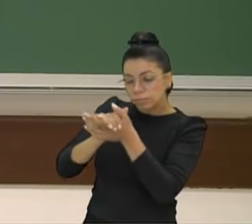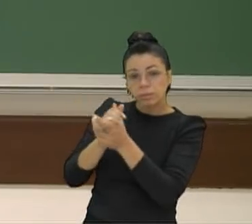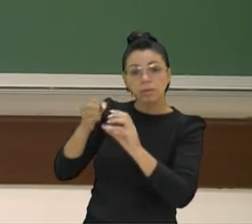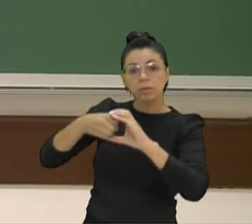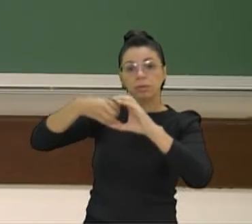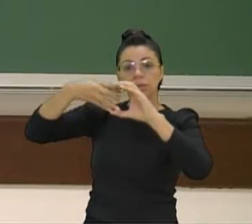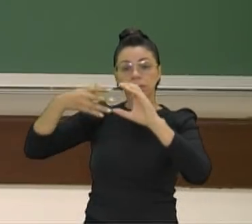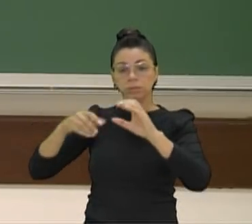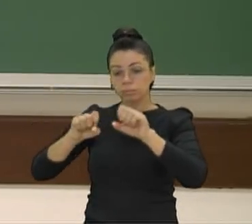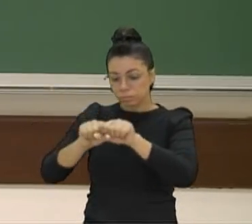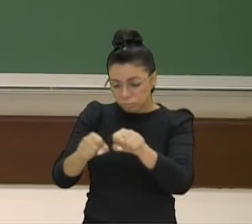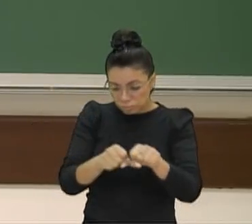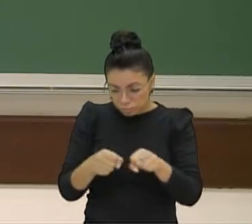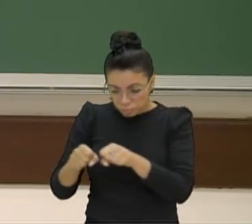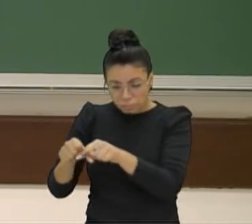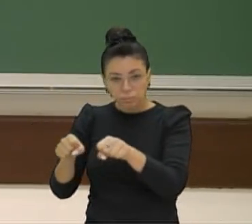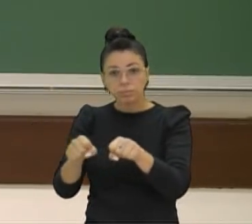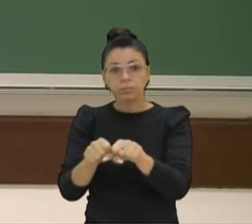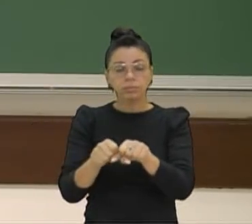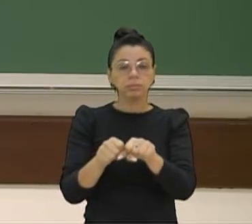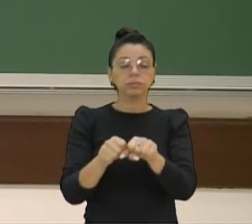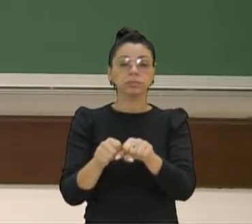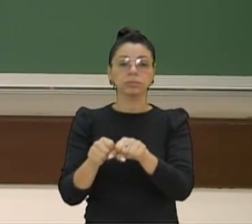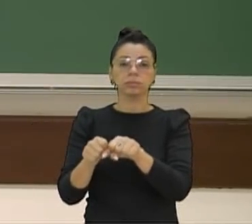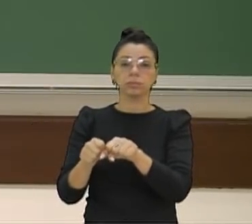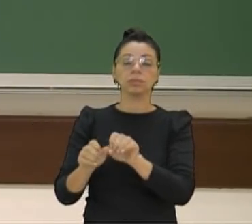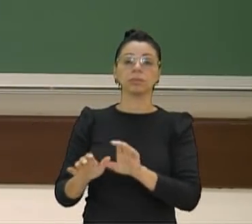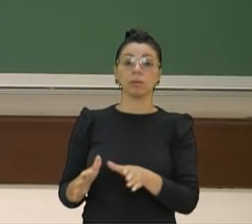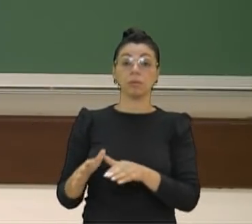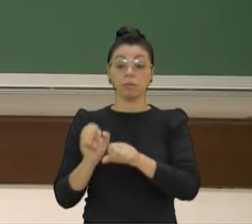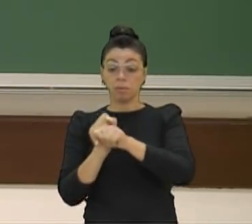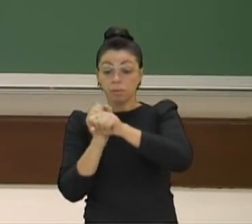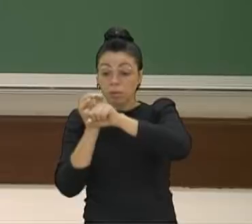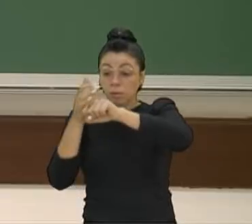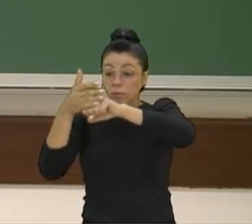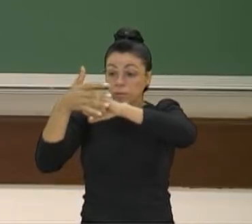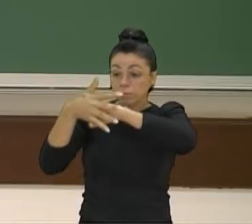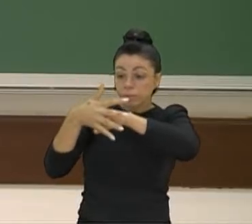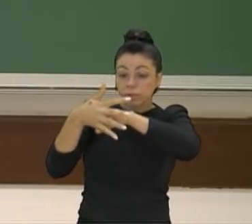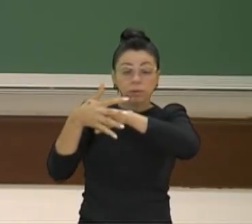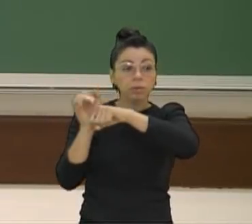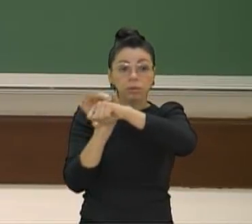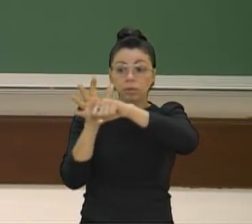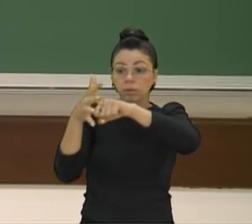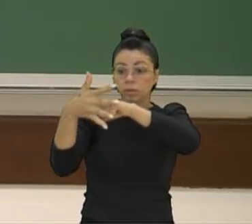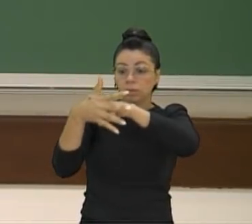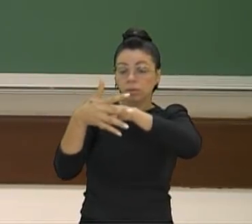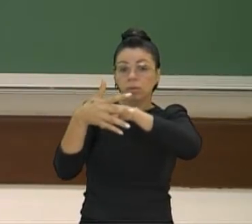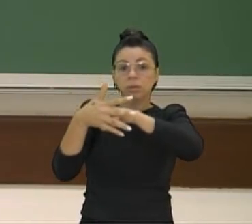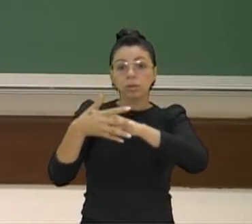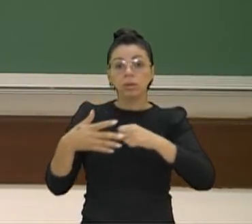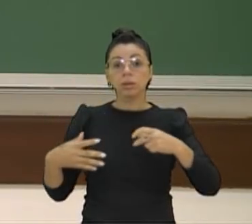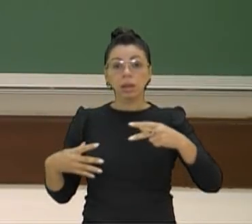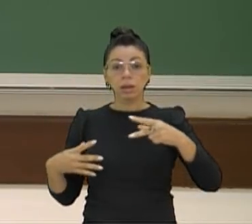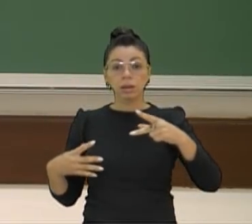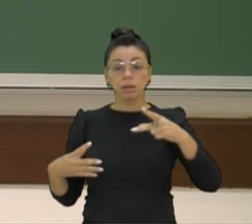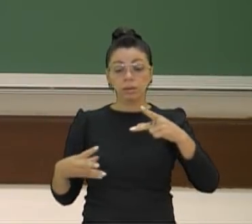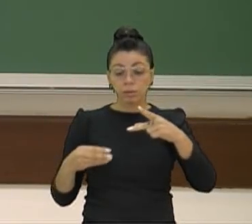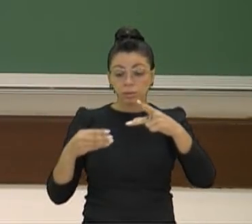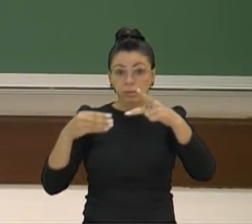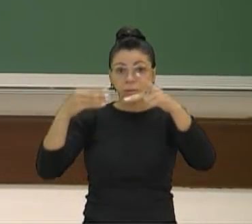quebrar gorduras, certo? O vírus, pessoal, em volta daquelas proteínas, ele também tem uma